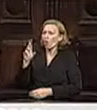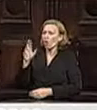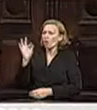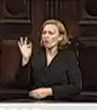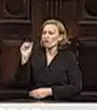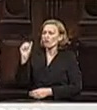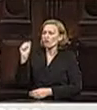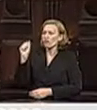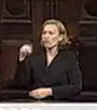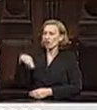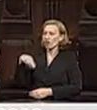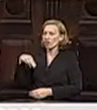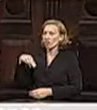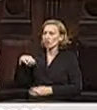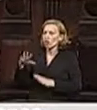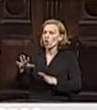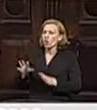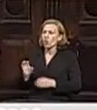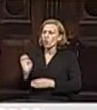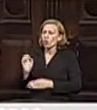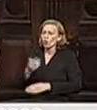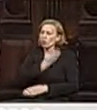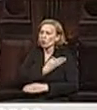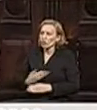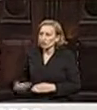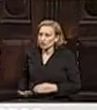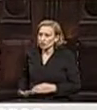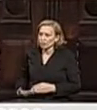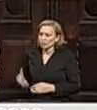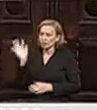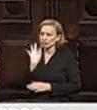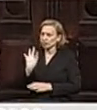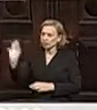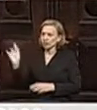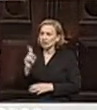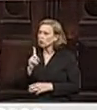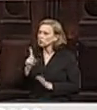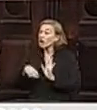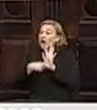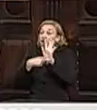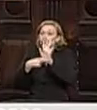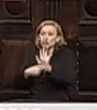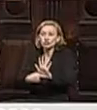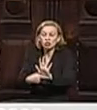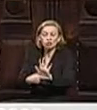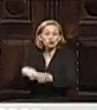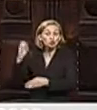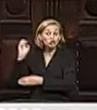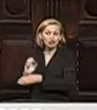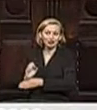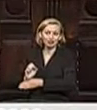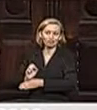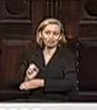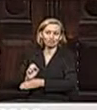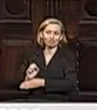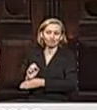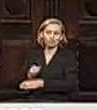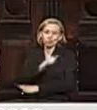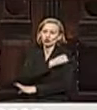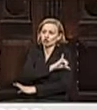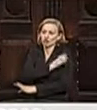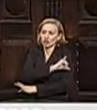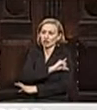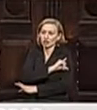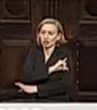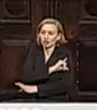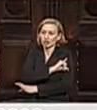federal não está auxiliando o estado do Rio de Janeiro na sua grave crise. O estado do Rio de Janeiro é